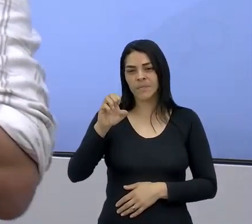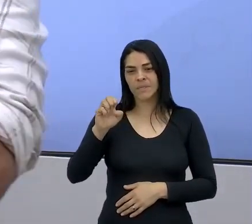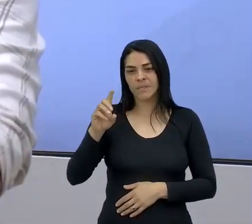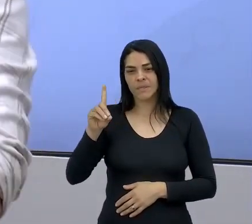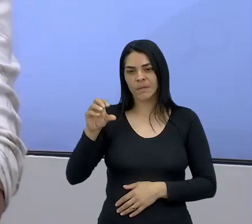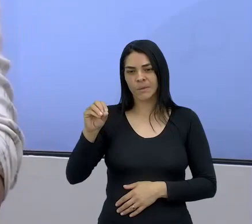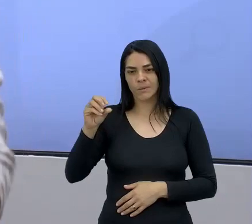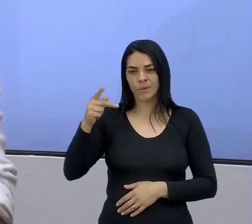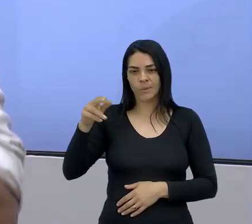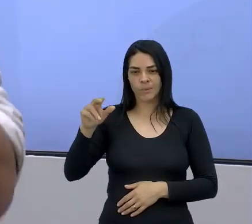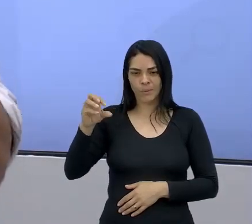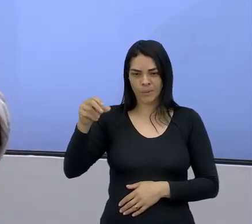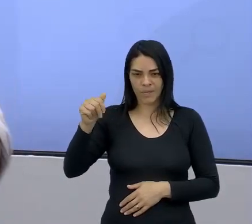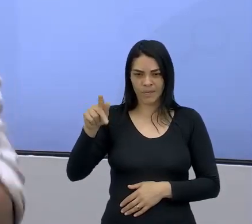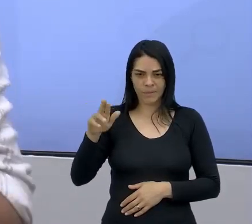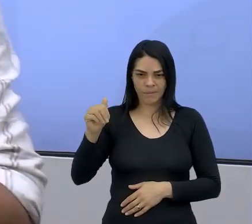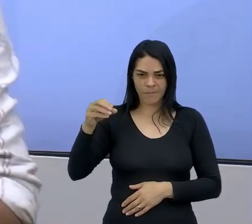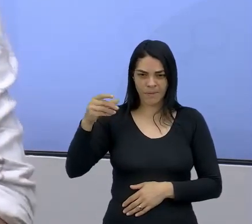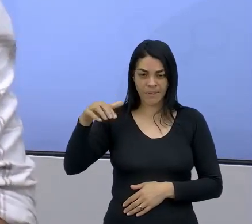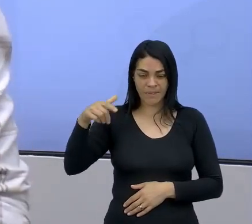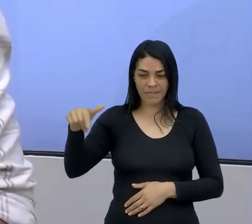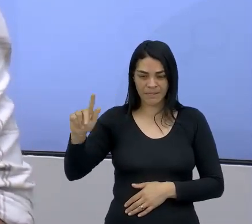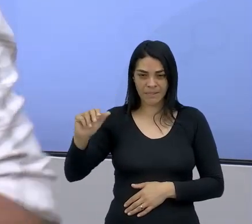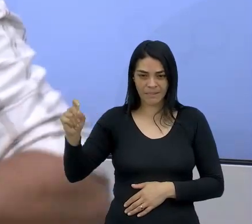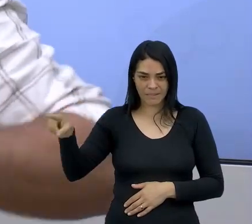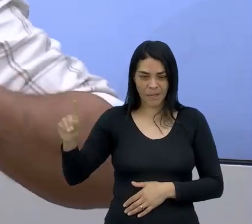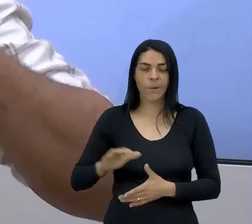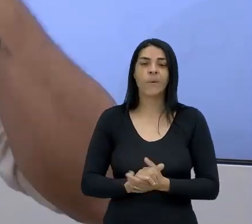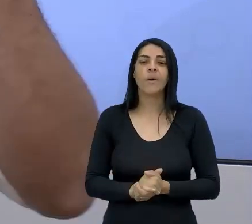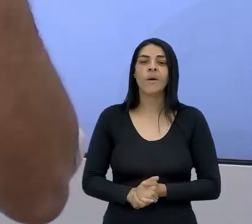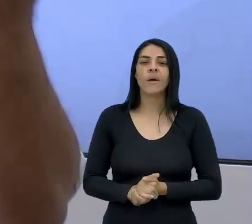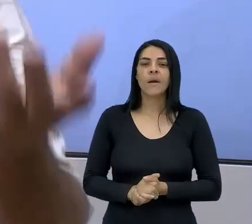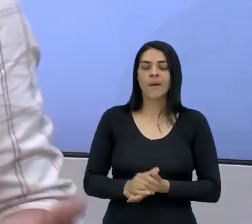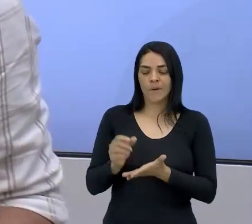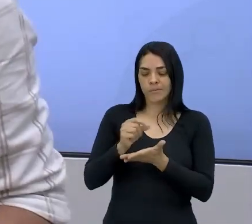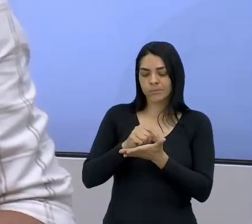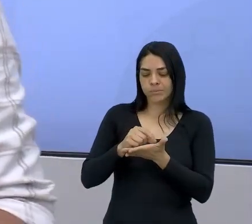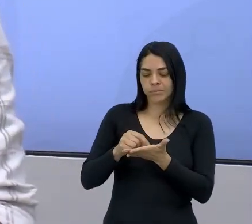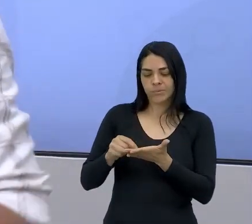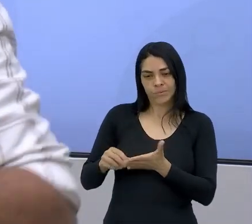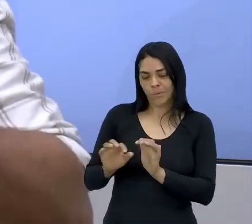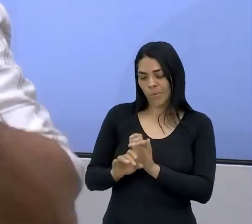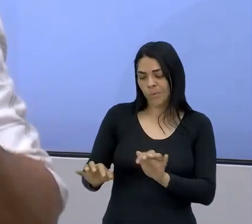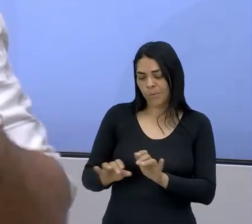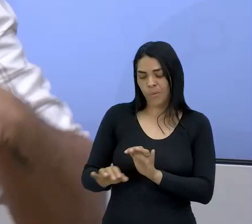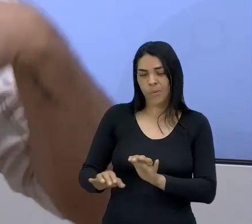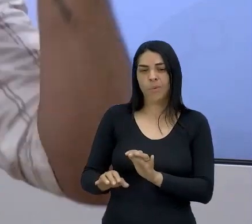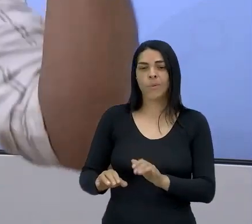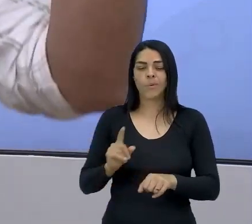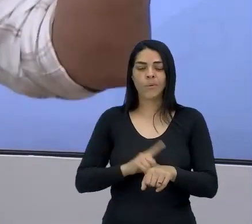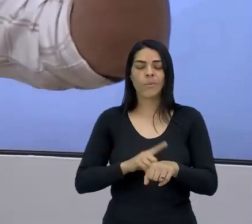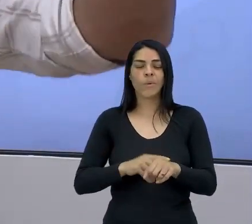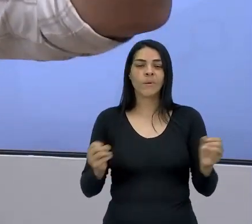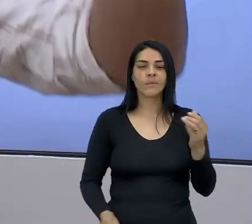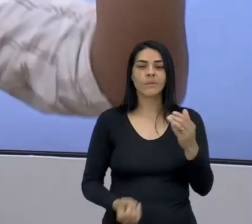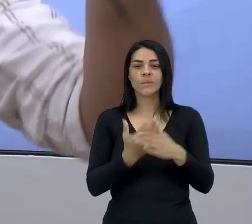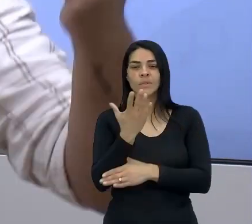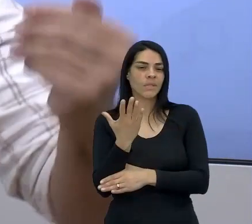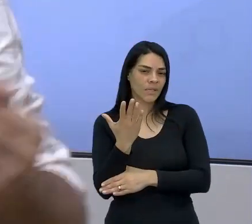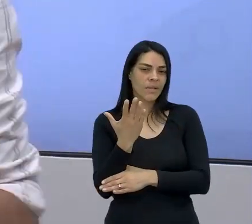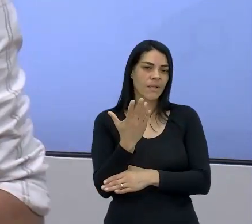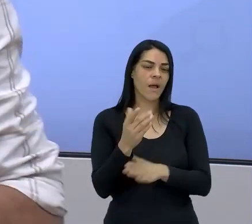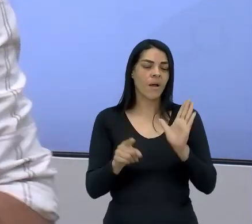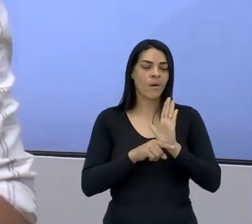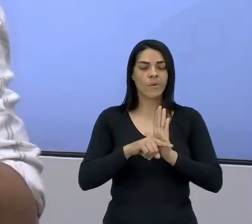do que um rascunho daquilo que é escrito no computador na hora de criar um programa, na hora de criar um comando do